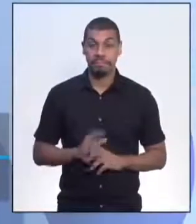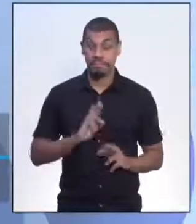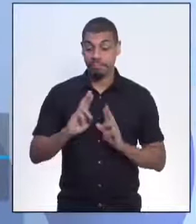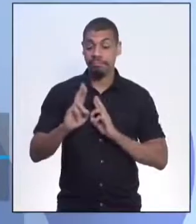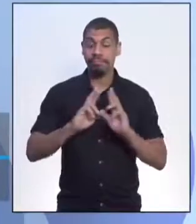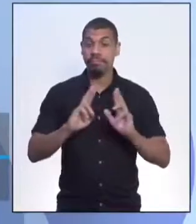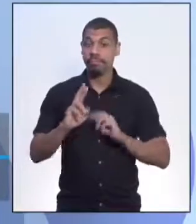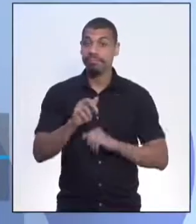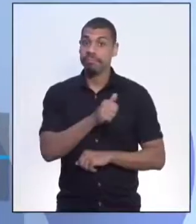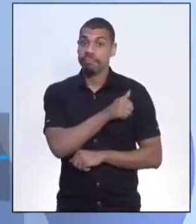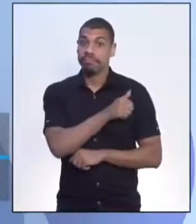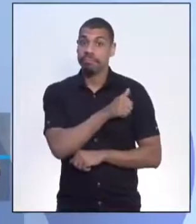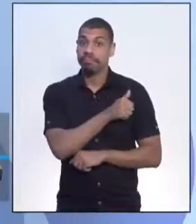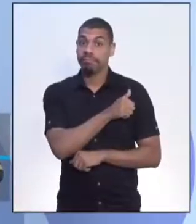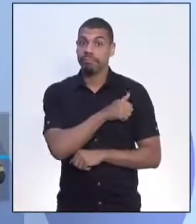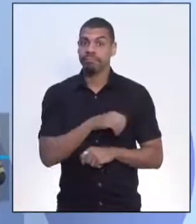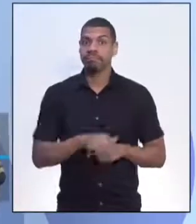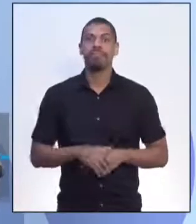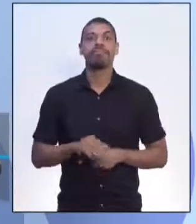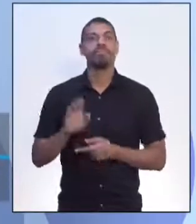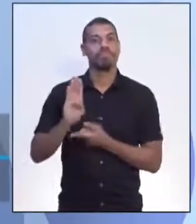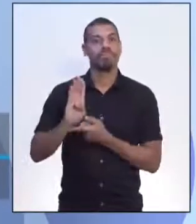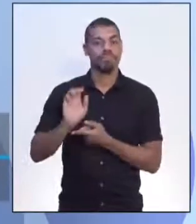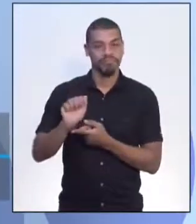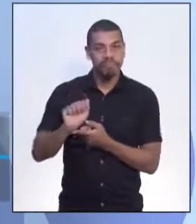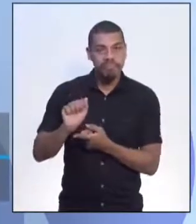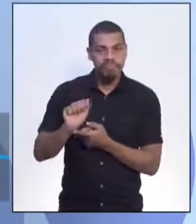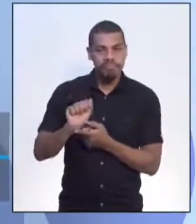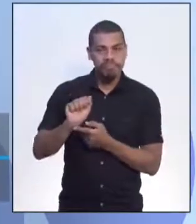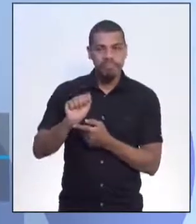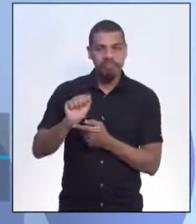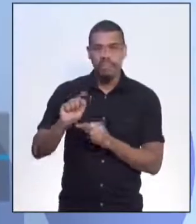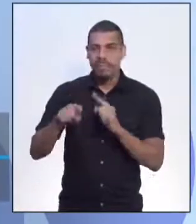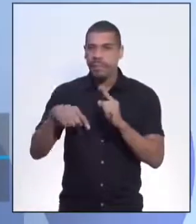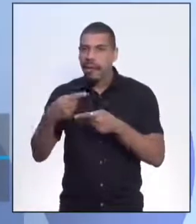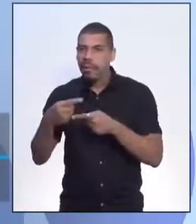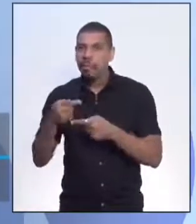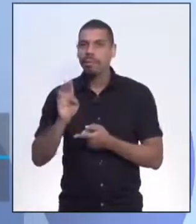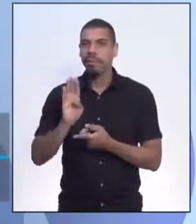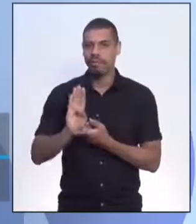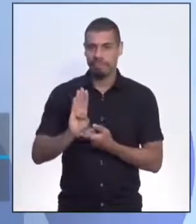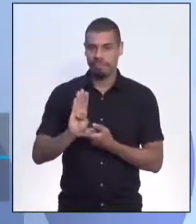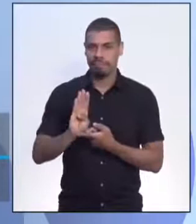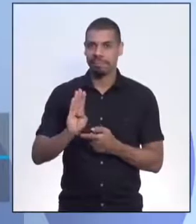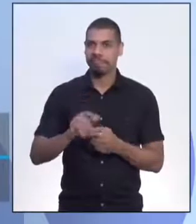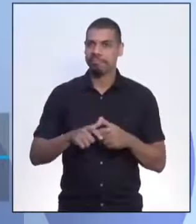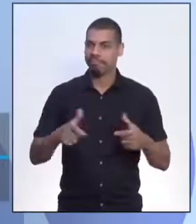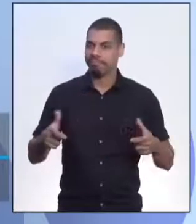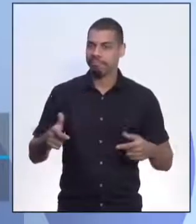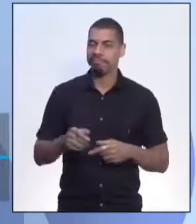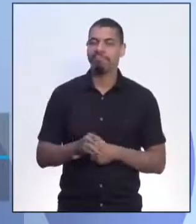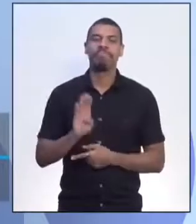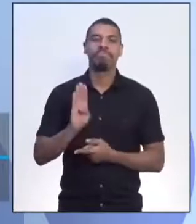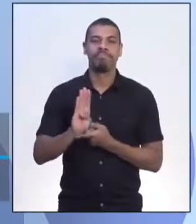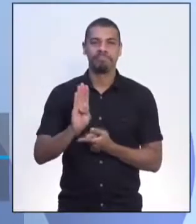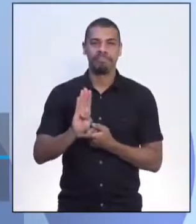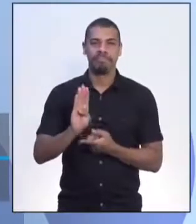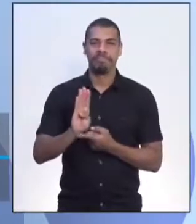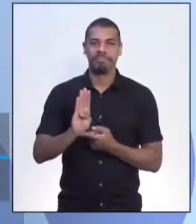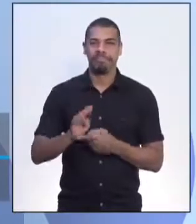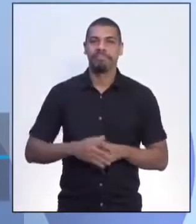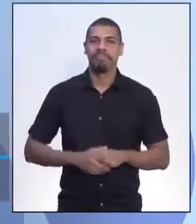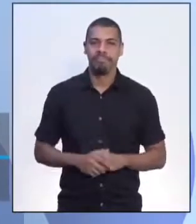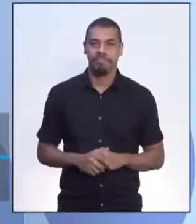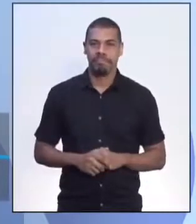A, começaram com A, but, mas... Eles depois foram para B, então, e aí começaram a responder because. E aí o João